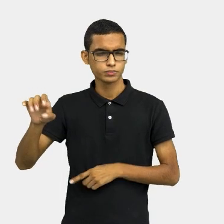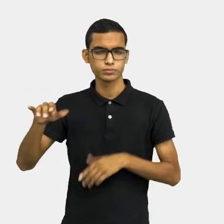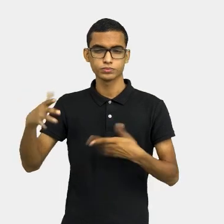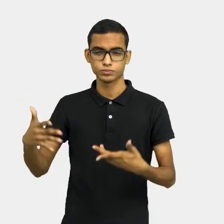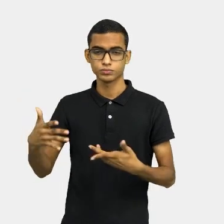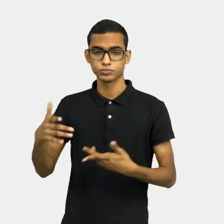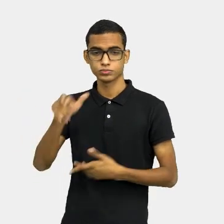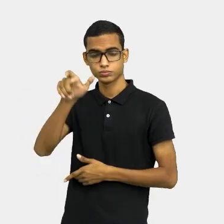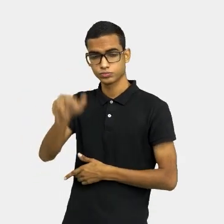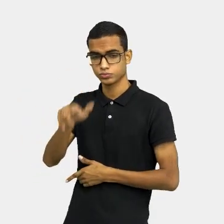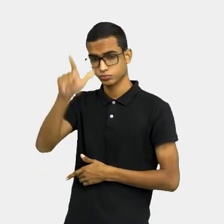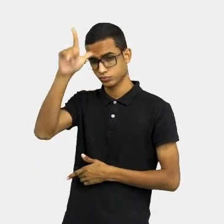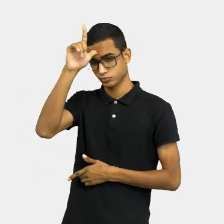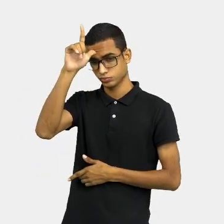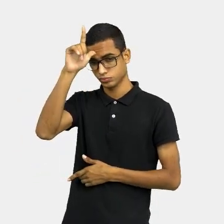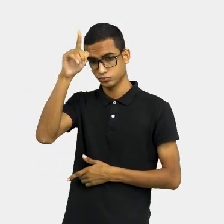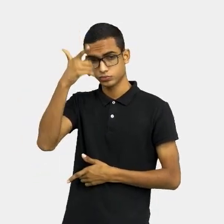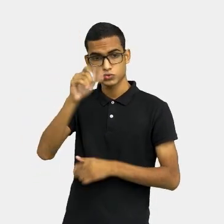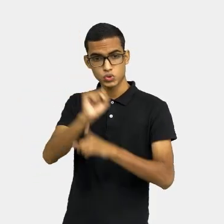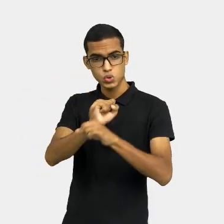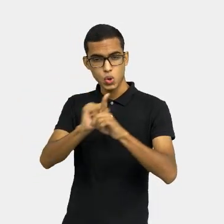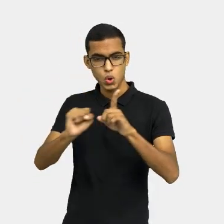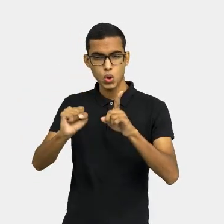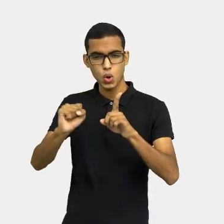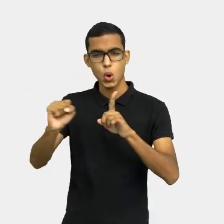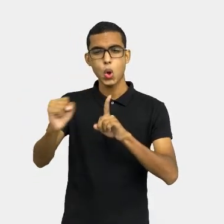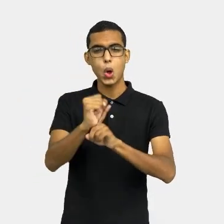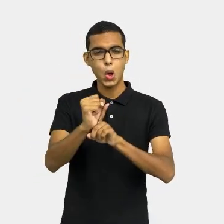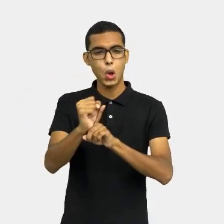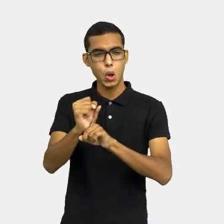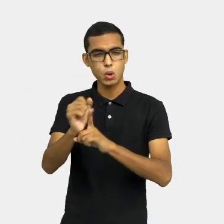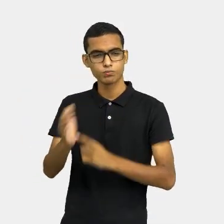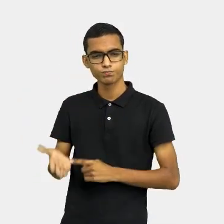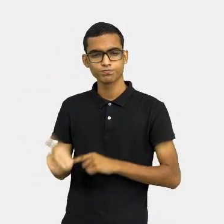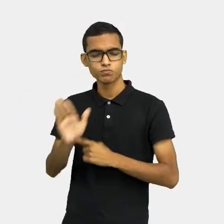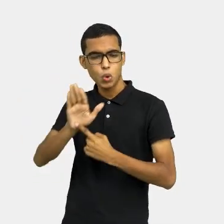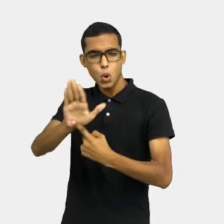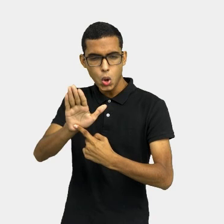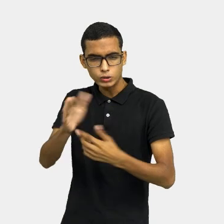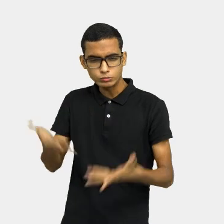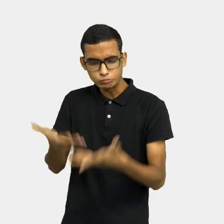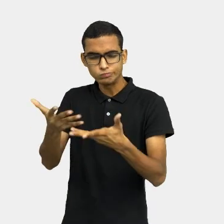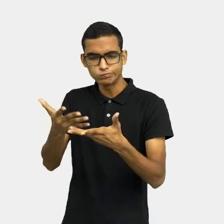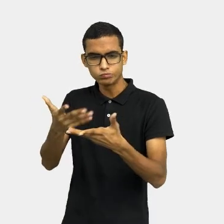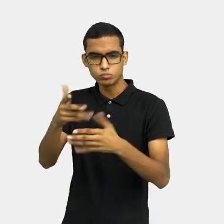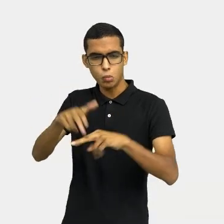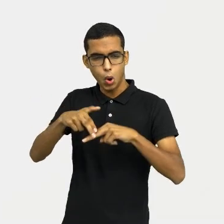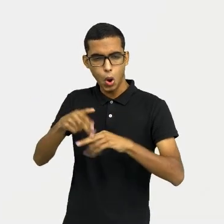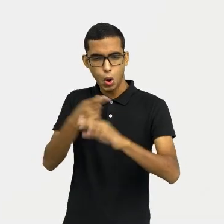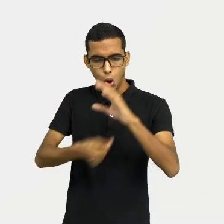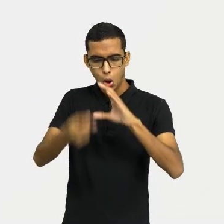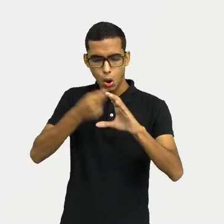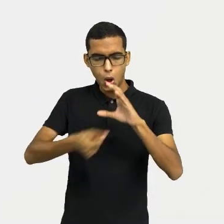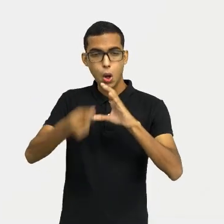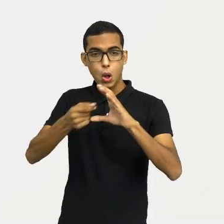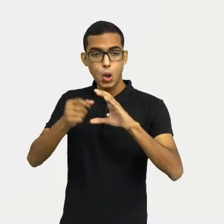Segundo Beck, né, Ulrich Beck, a sociedade erguida sob a égide, né, do